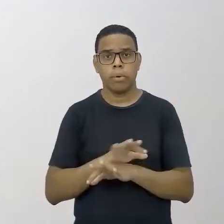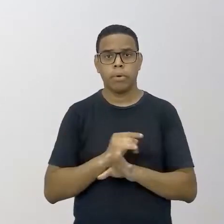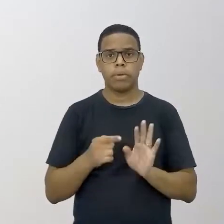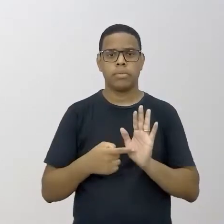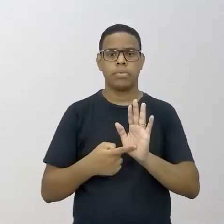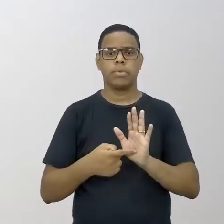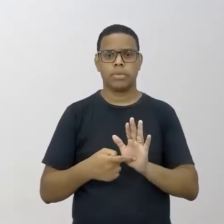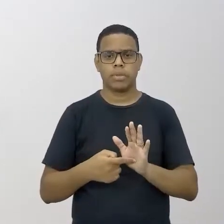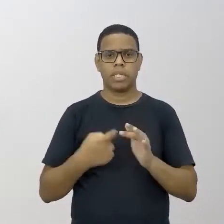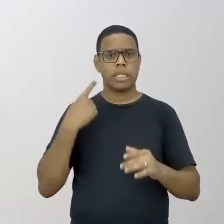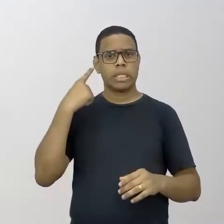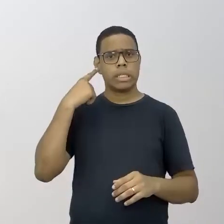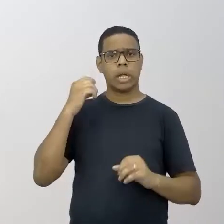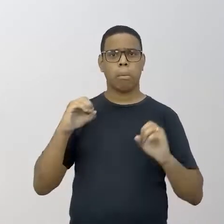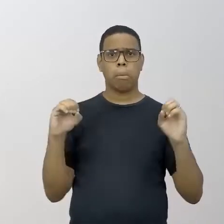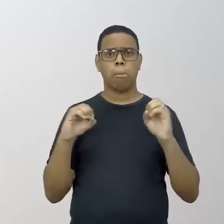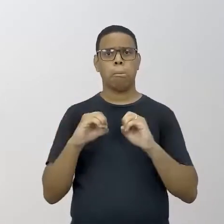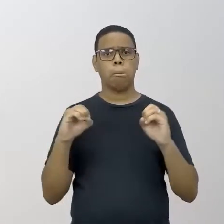apresentação e nenhum som